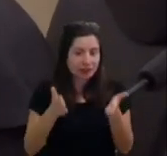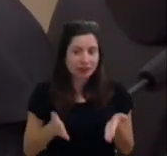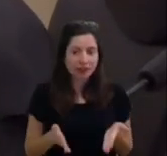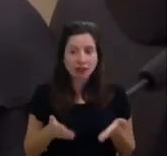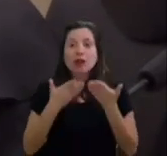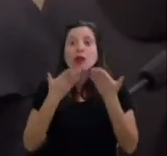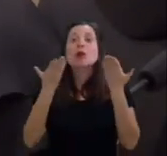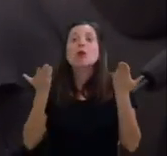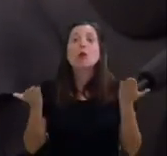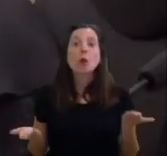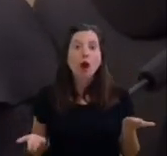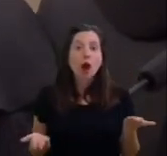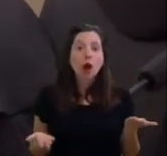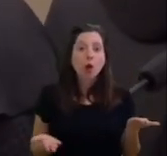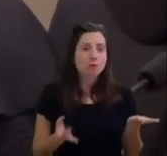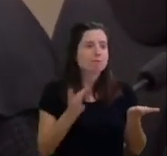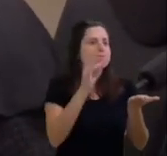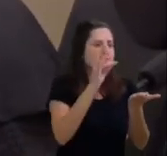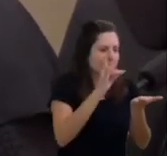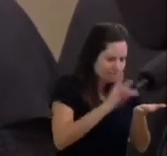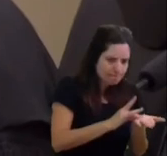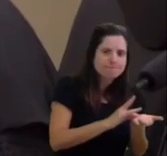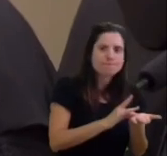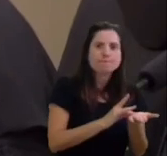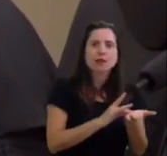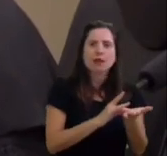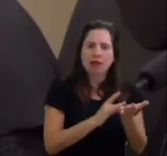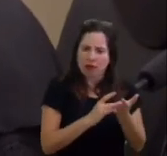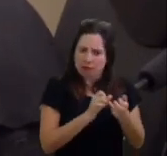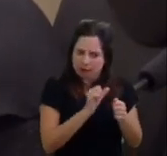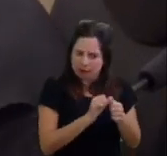caso concreto que se aplicasse com perfeição.